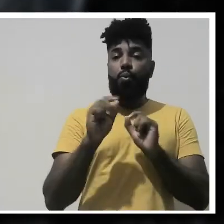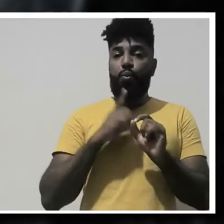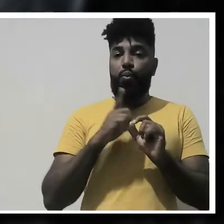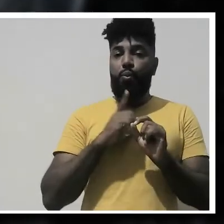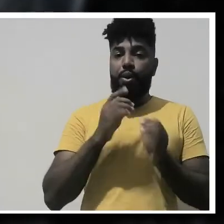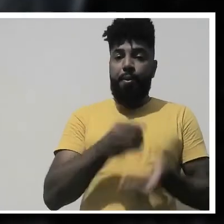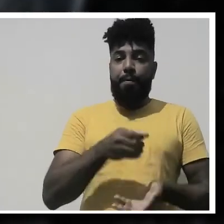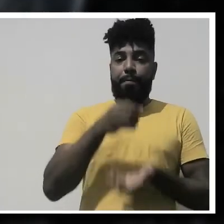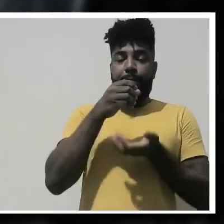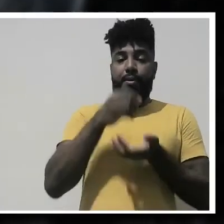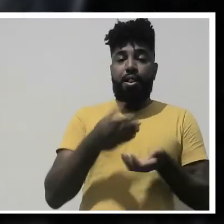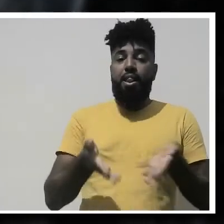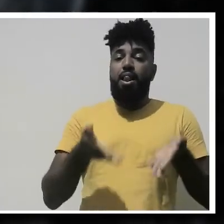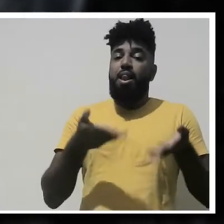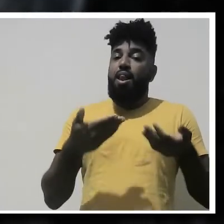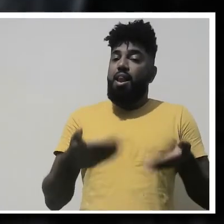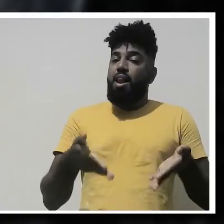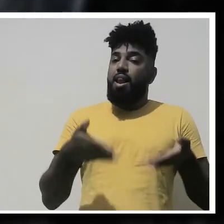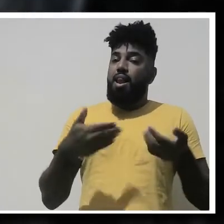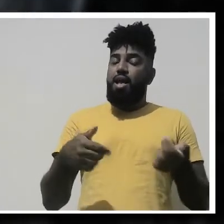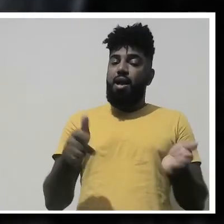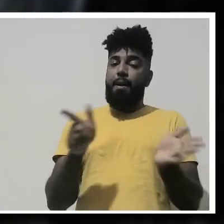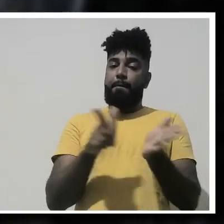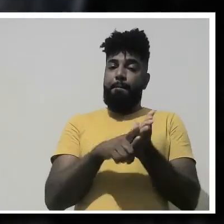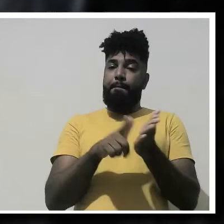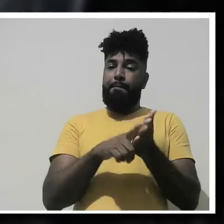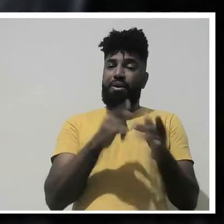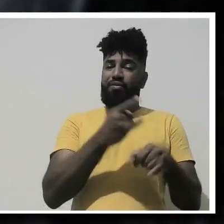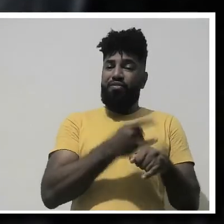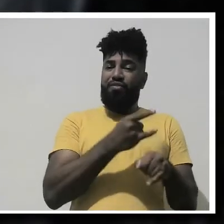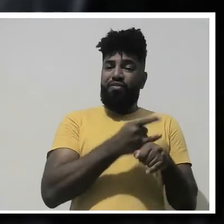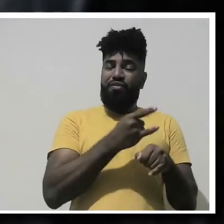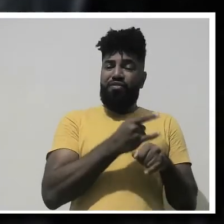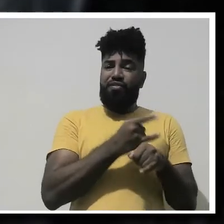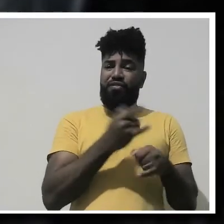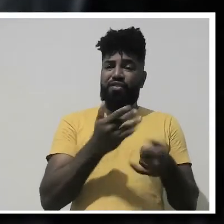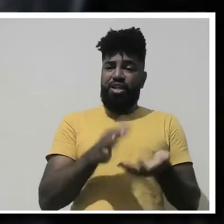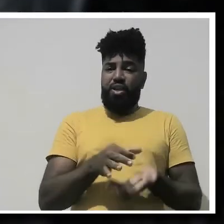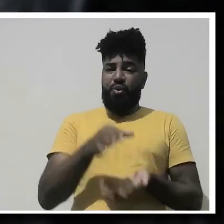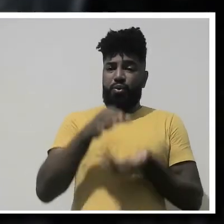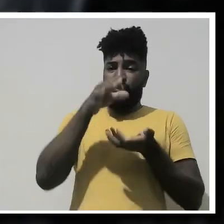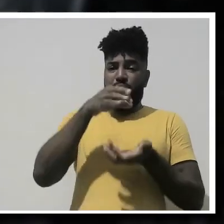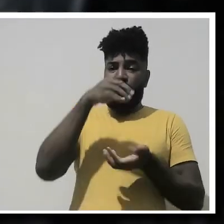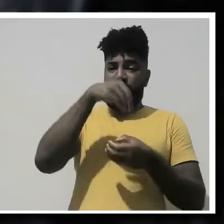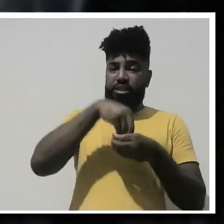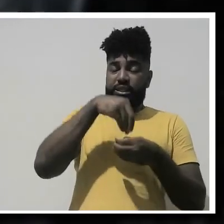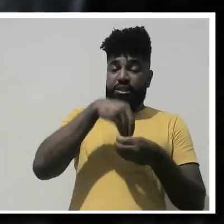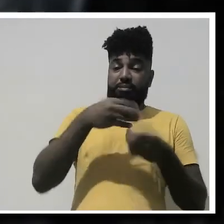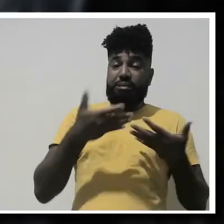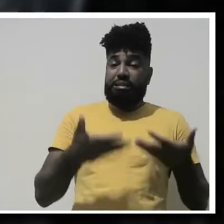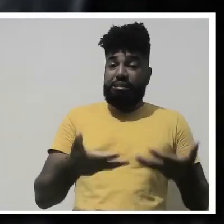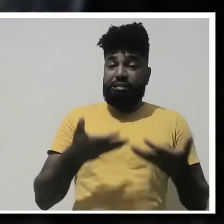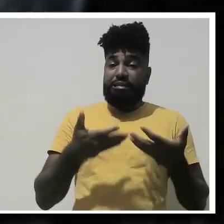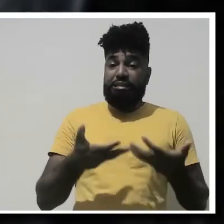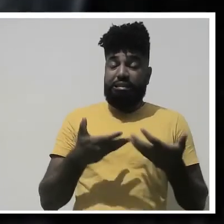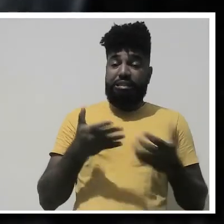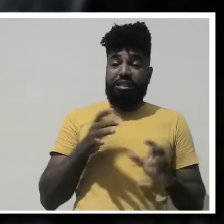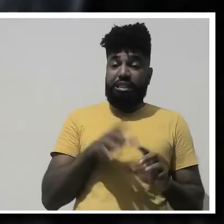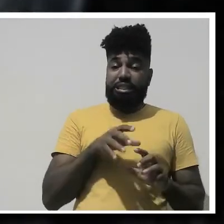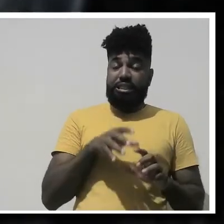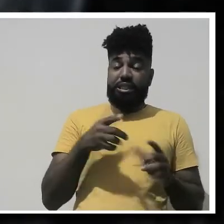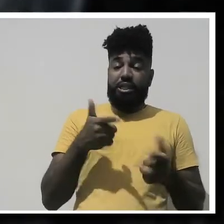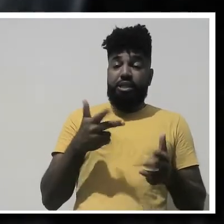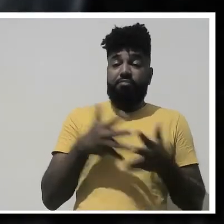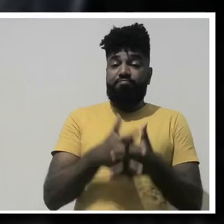você usar um recipiente que seja leve, como uma folha de papel alumínio. Um recipiente muito pesado atrapalha muito a sensibilidade da